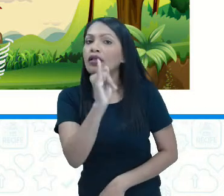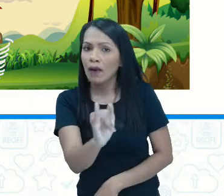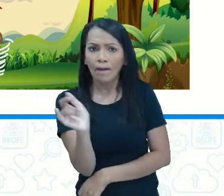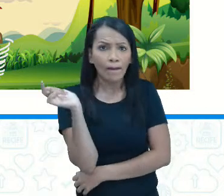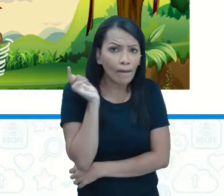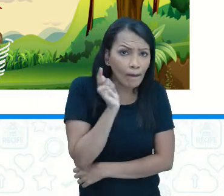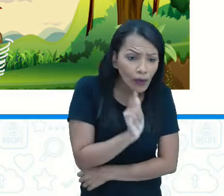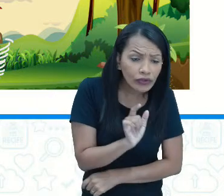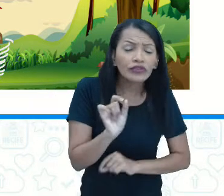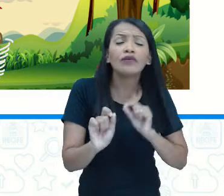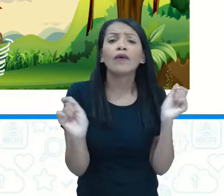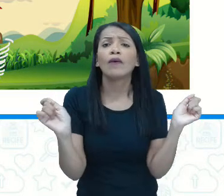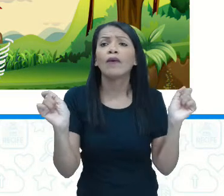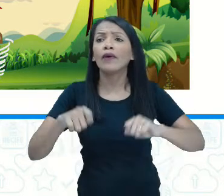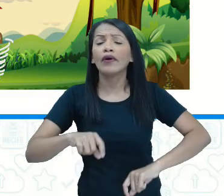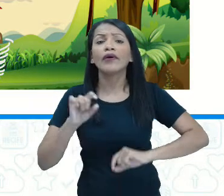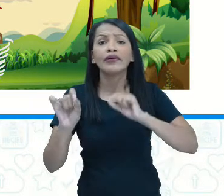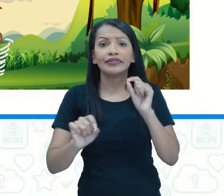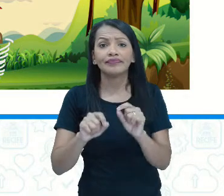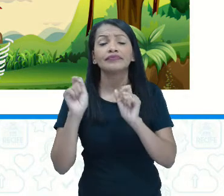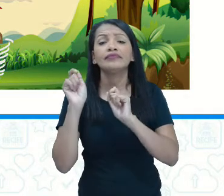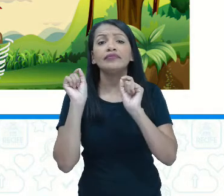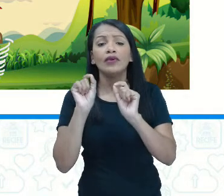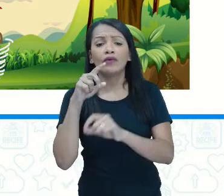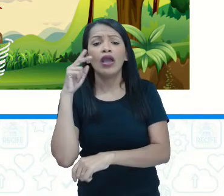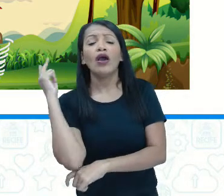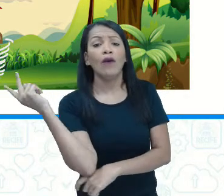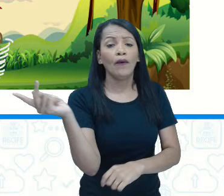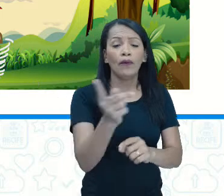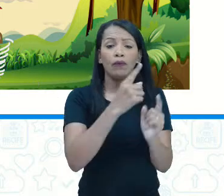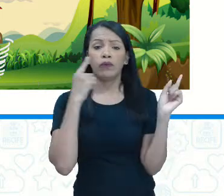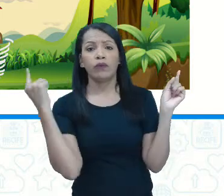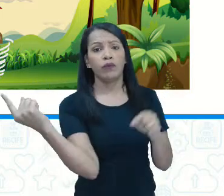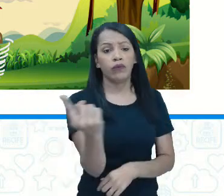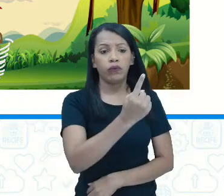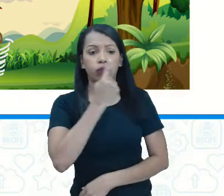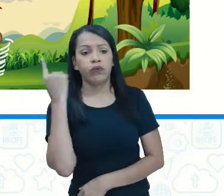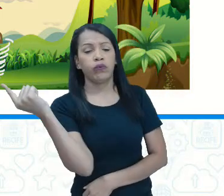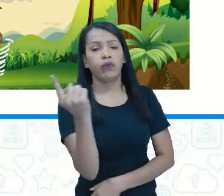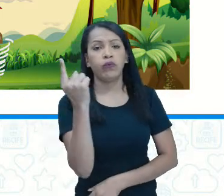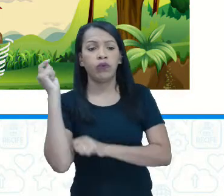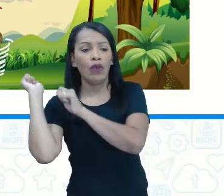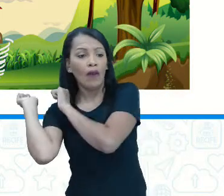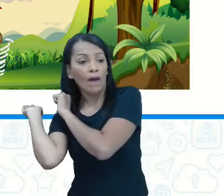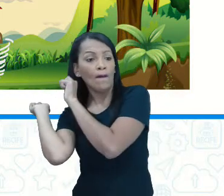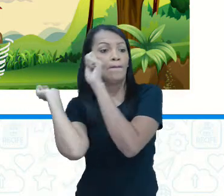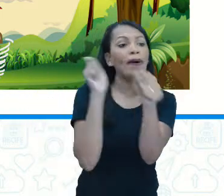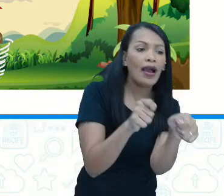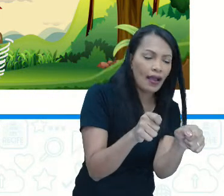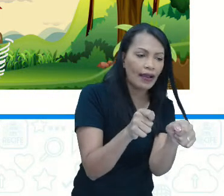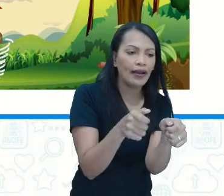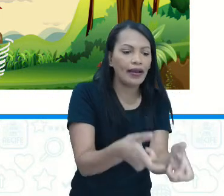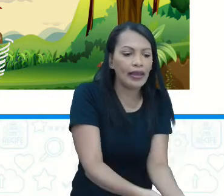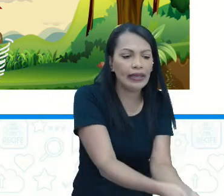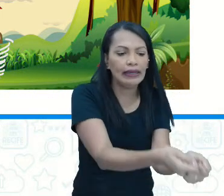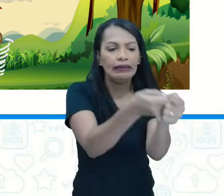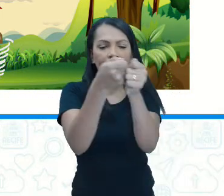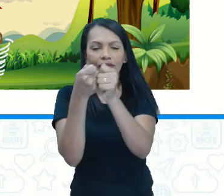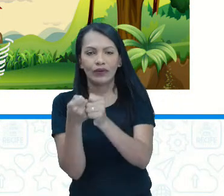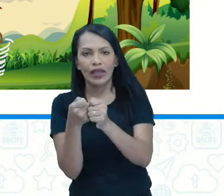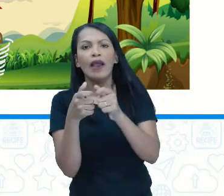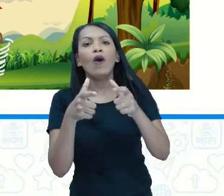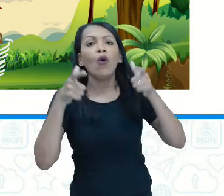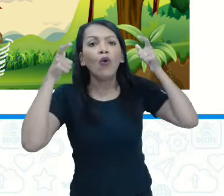uma peneira no meio do redemoinho, pois é preciso retirar o seu gorro e